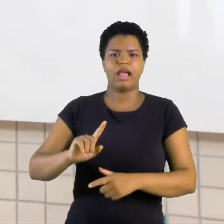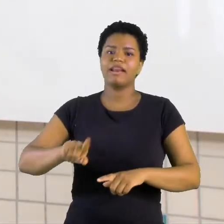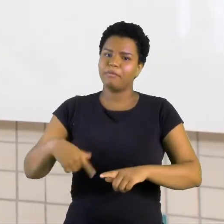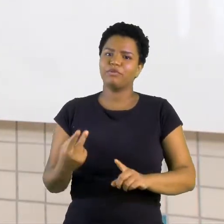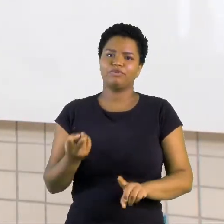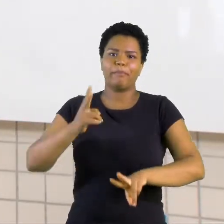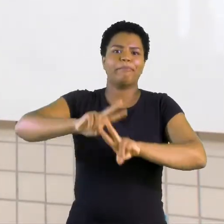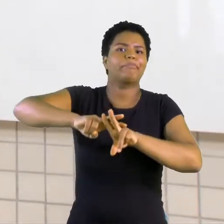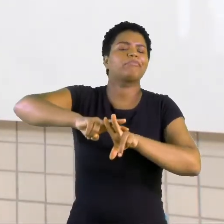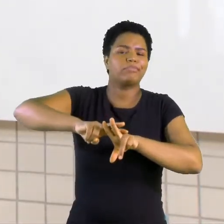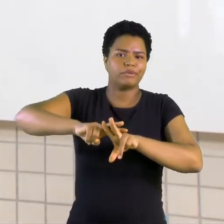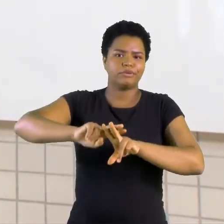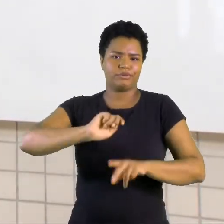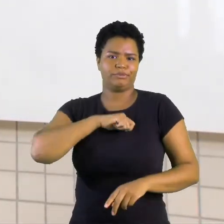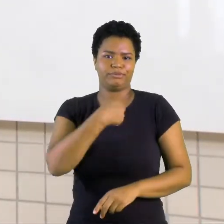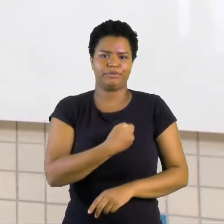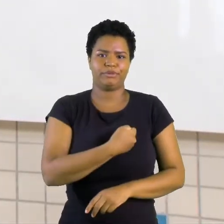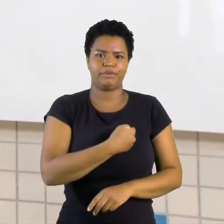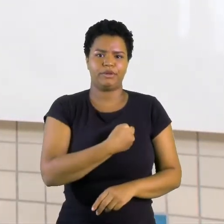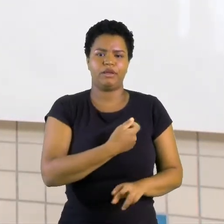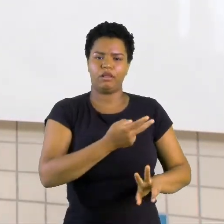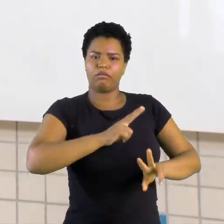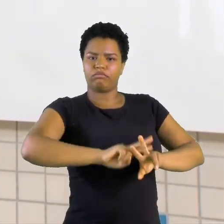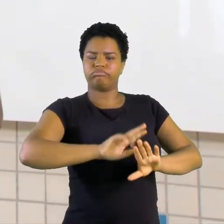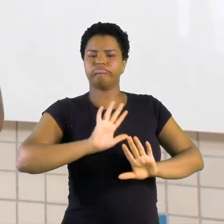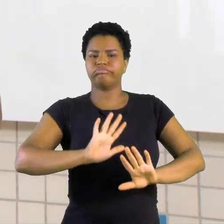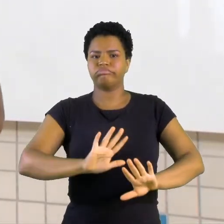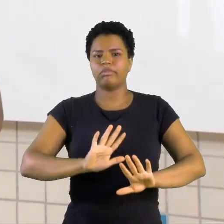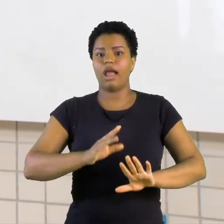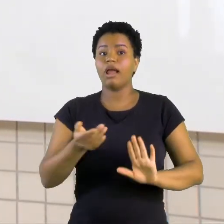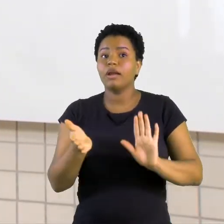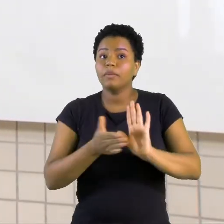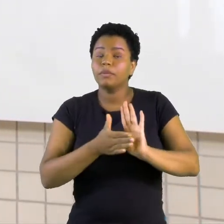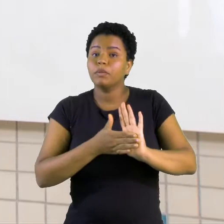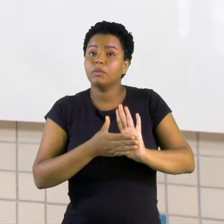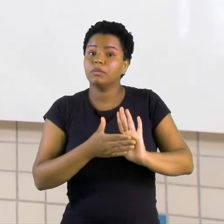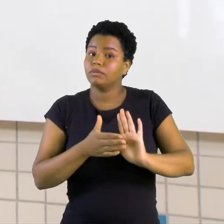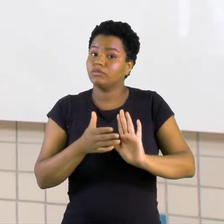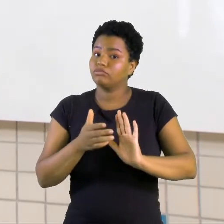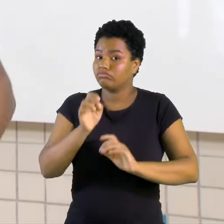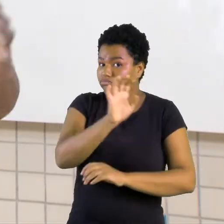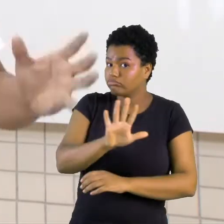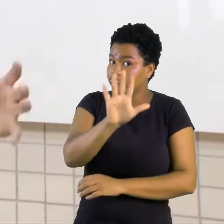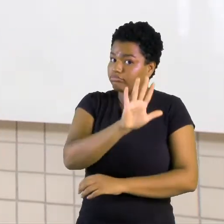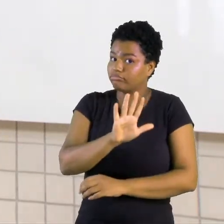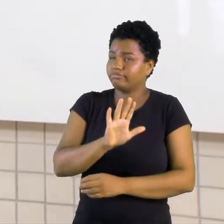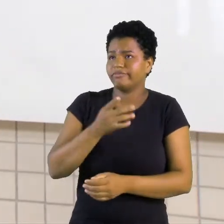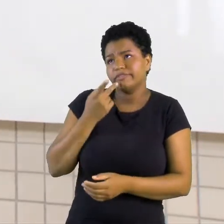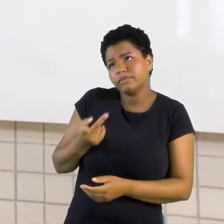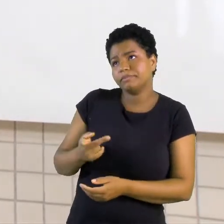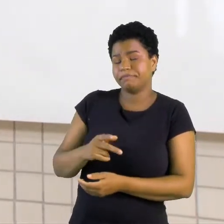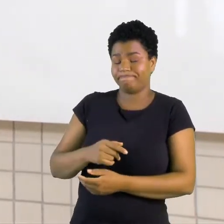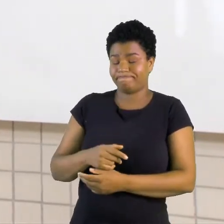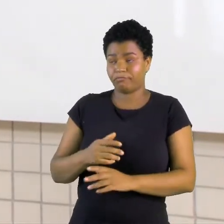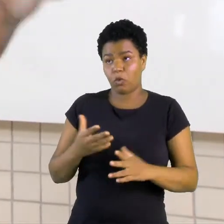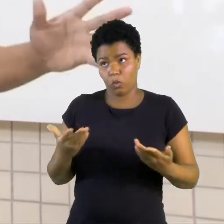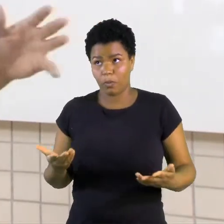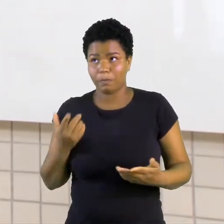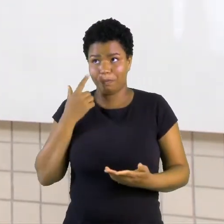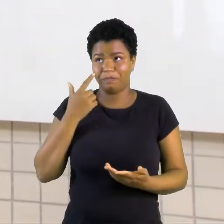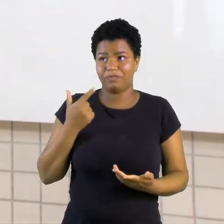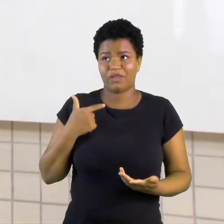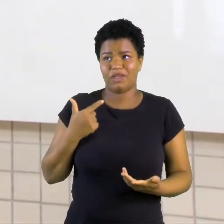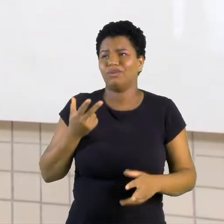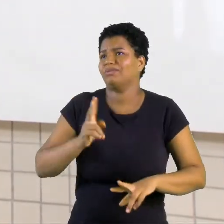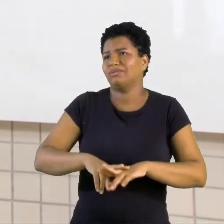Atahualpa estava preso, né, pelos espanhóis, em cárcere, ele fez uma proposta para os europeus. Falou, gente, é o seguinte, eu não aguento mais